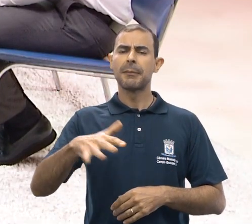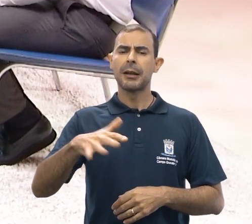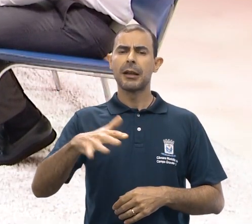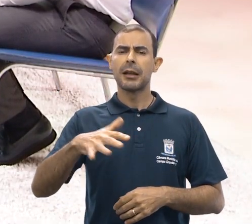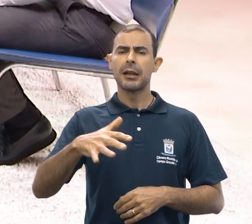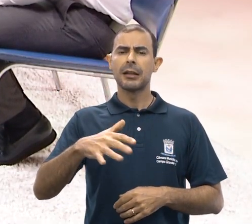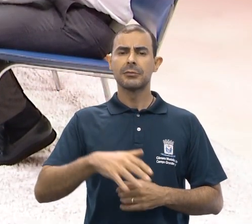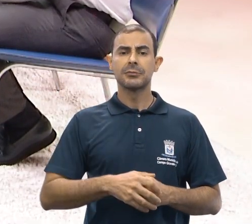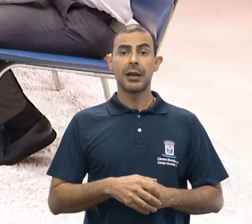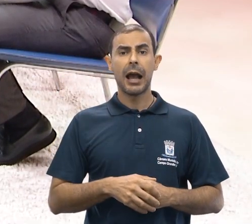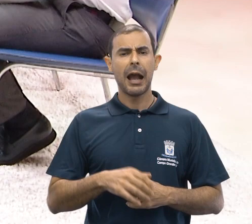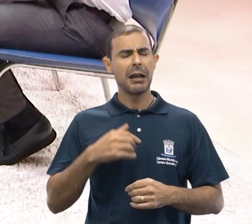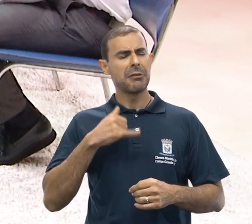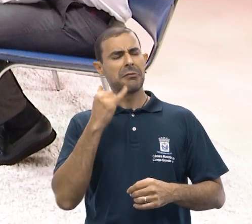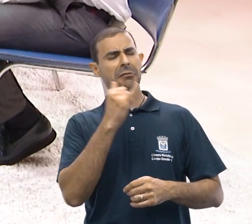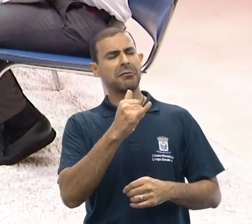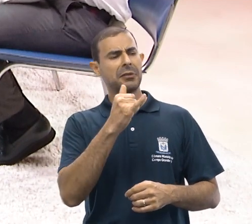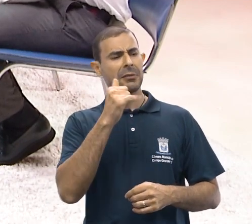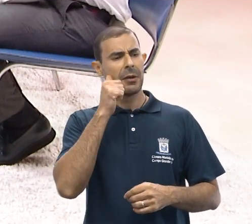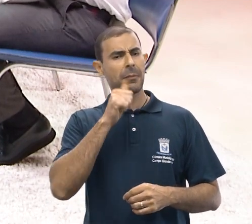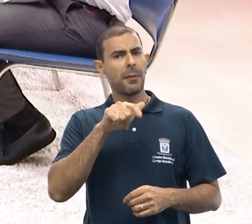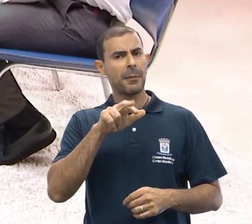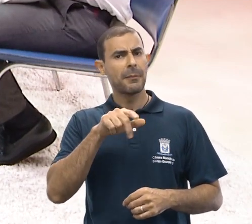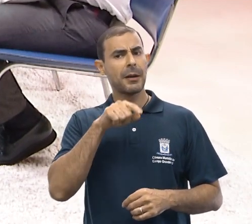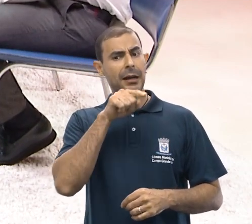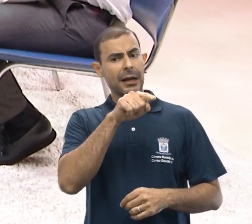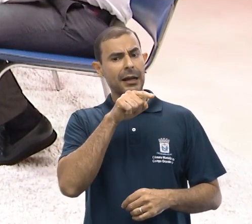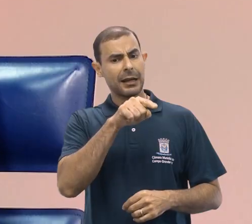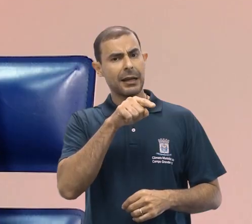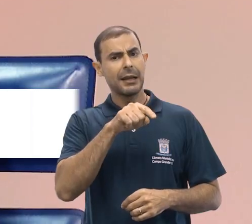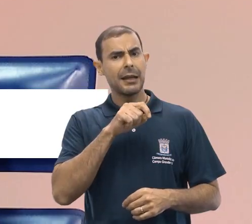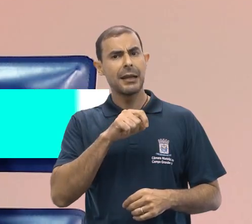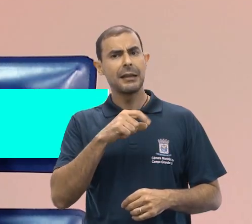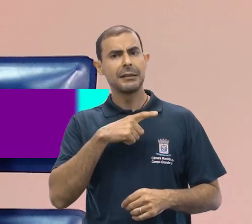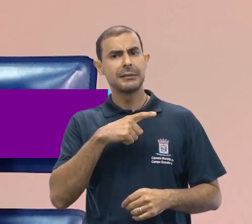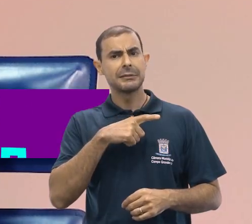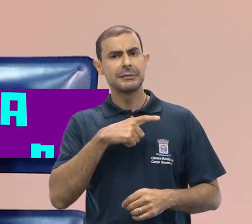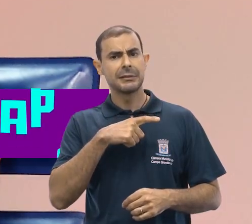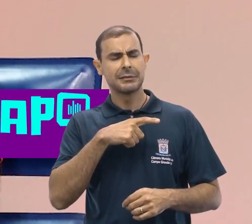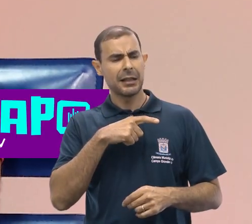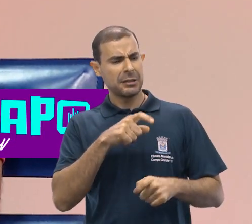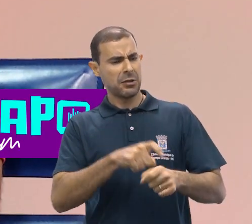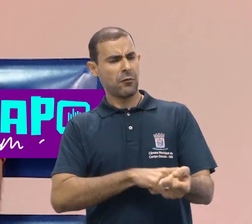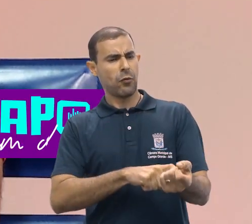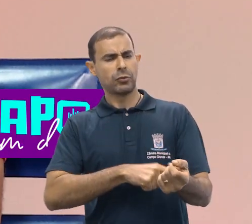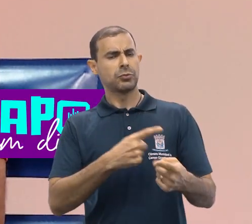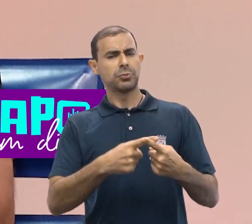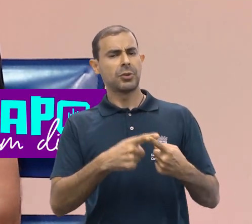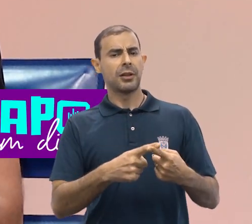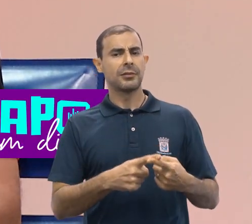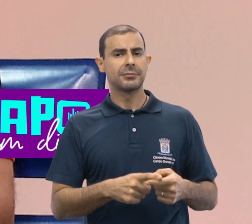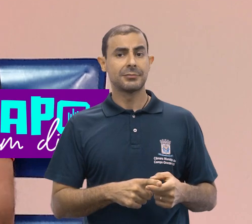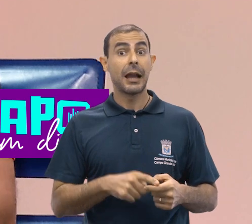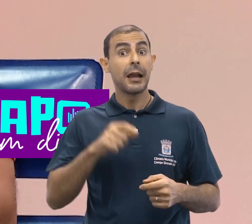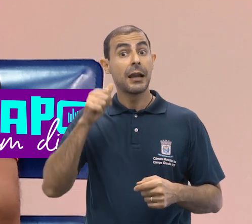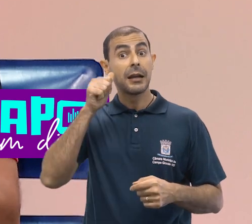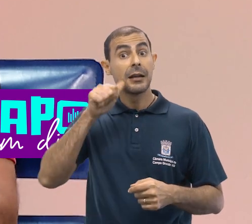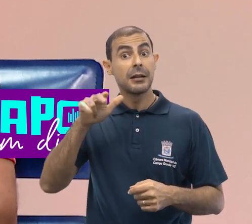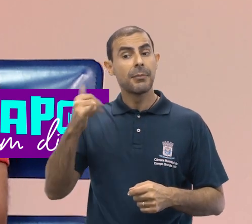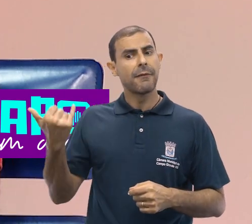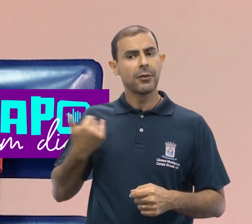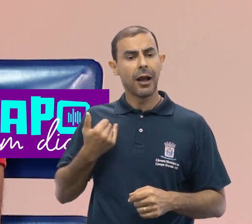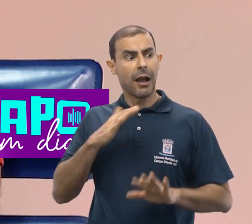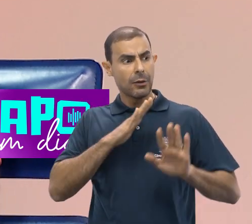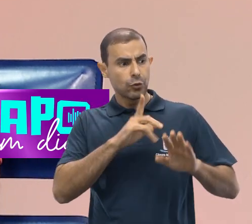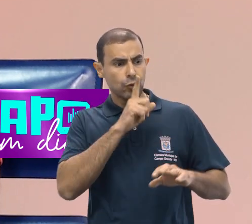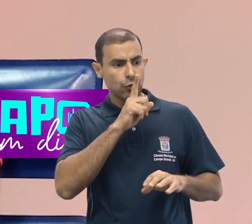você está tremendo, está nervoso? A minha irmã cochichou no meu ouvido assim, ele está desenvolvendo a doença de Parkinson, né? Aí eu falei, aí nós começamos a perceber